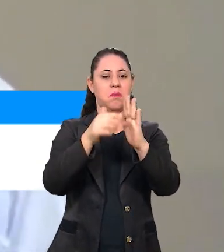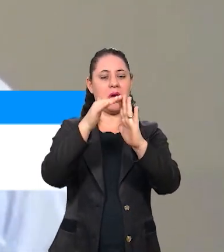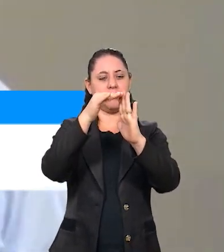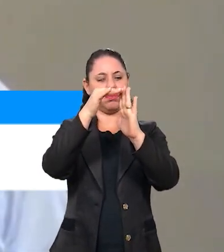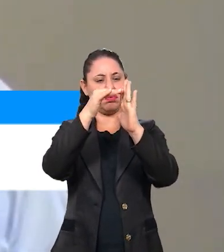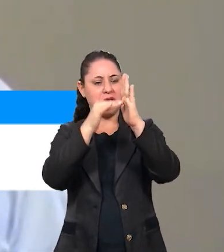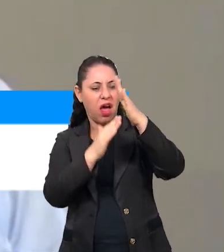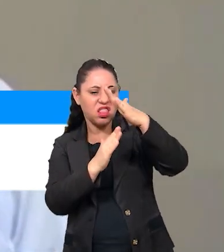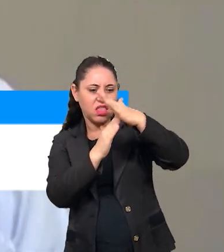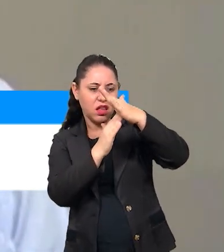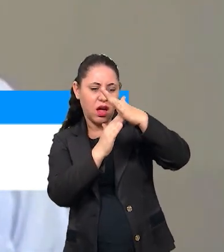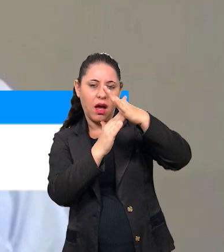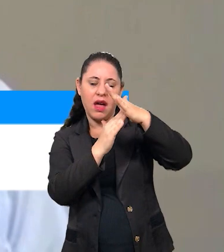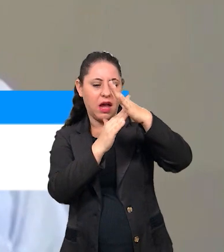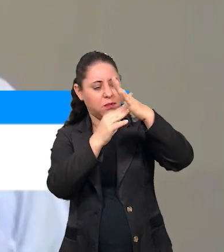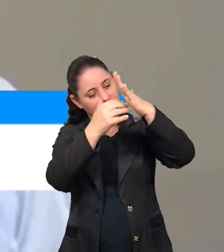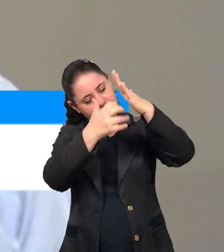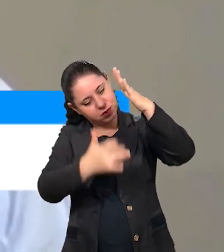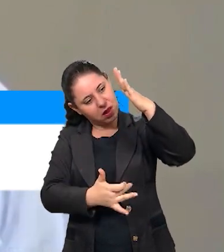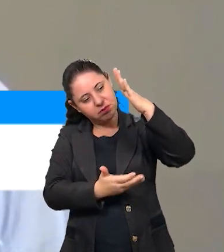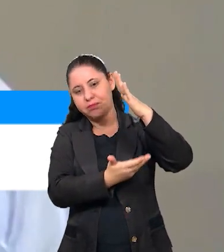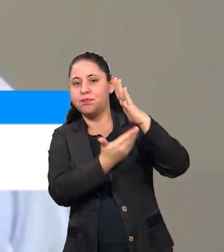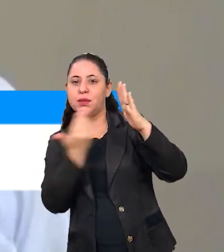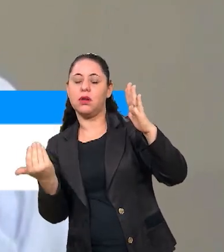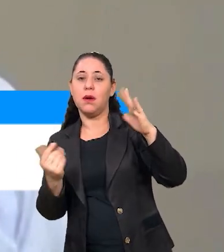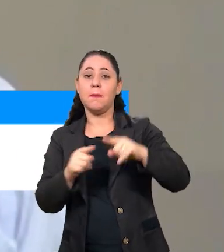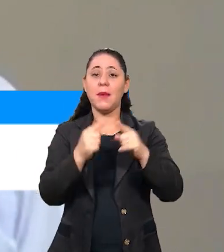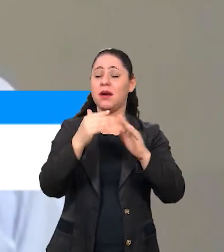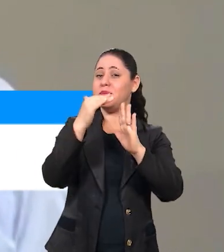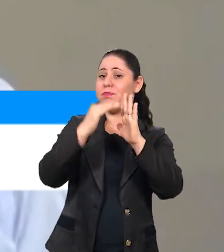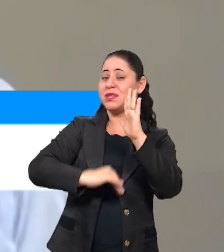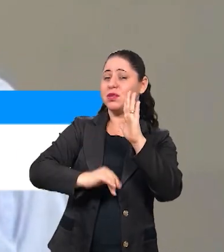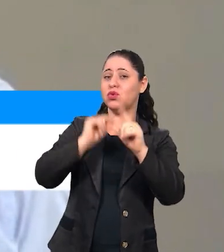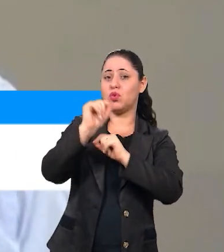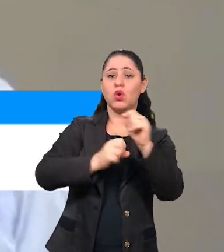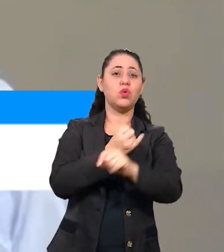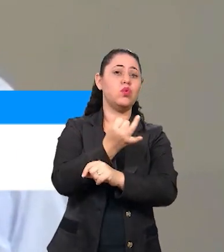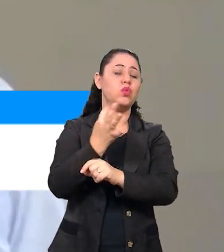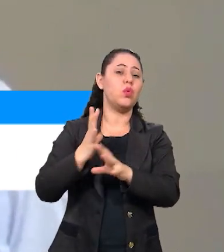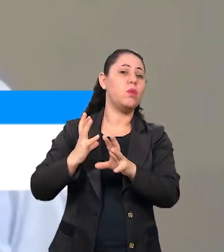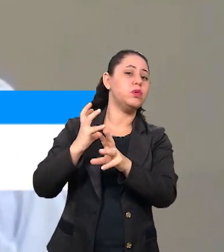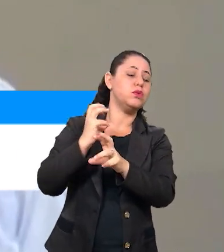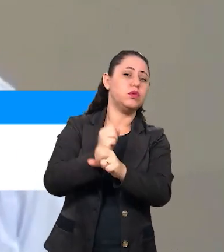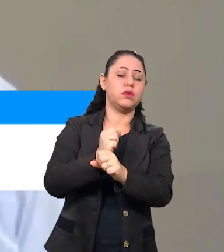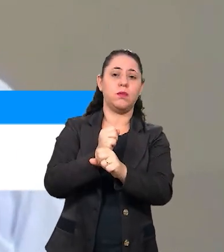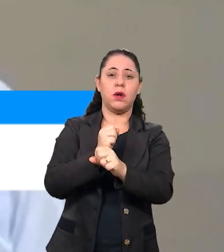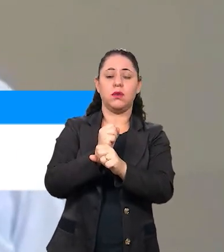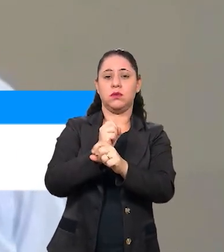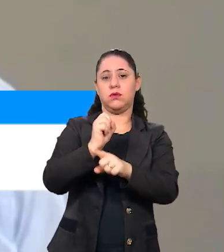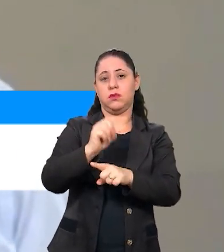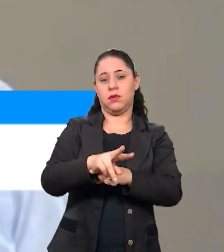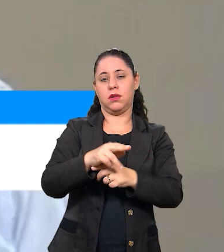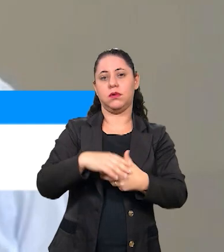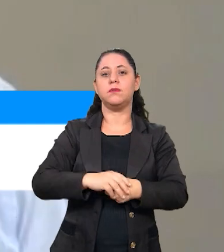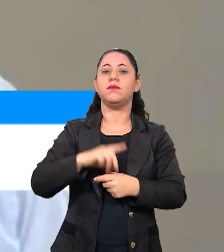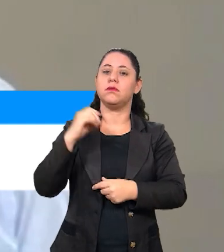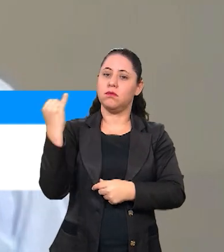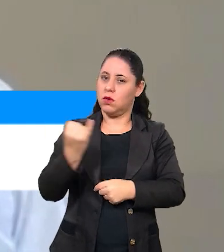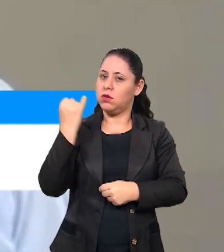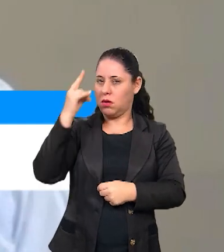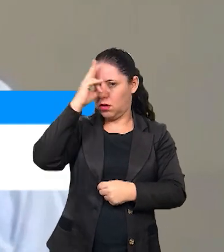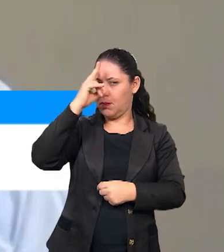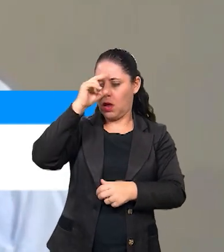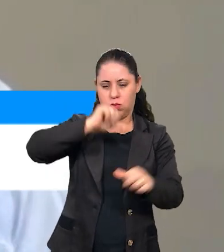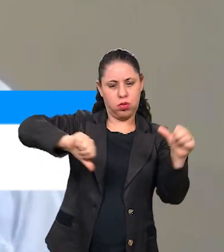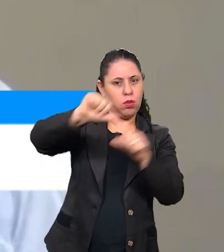desempenho suficiente para aprovação, entretanto, se classificaram abaixo do número total de vagas.